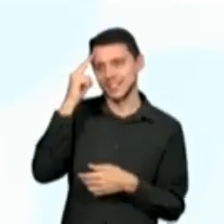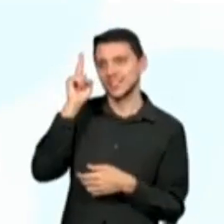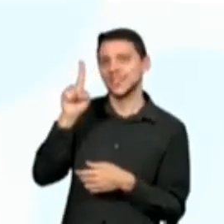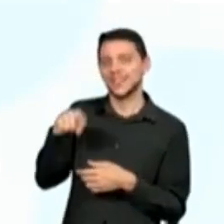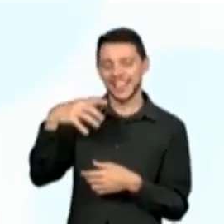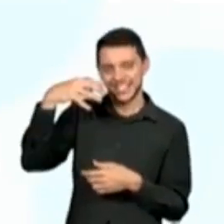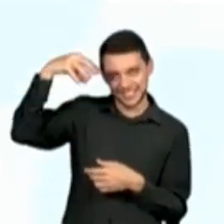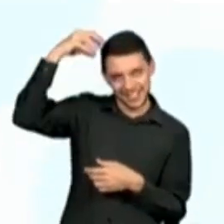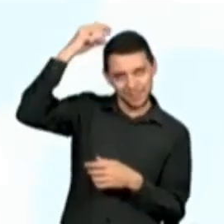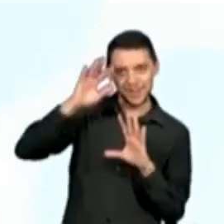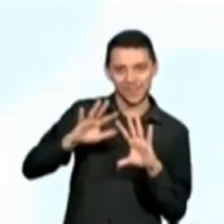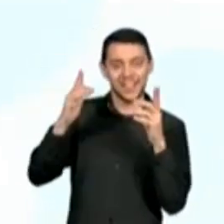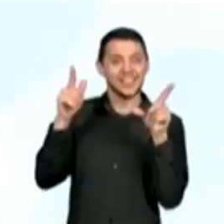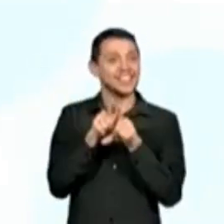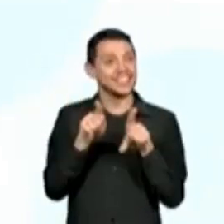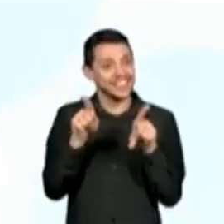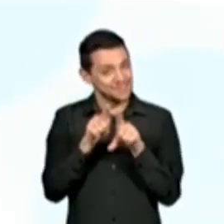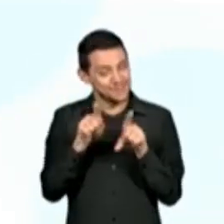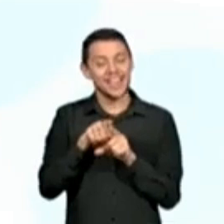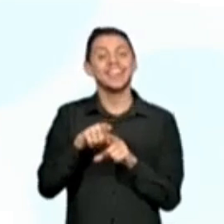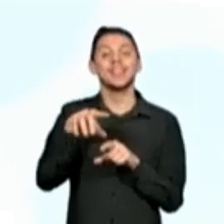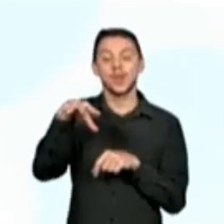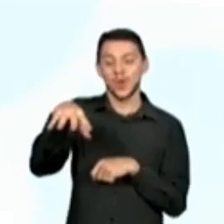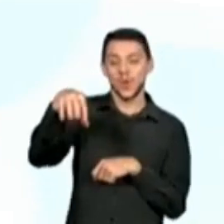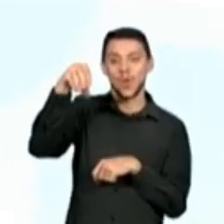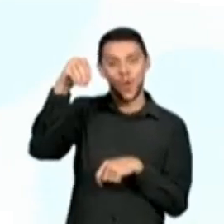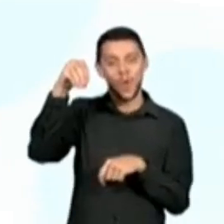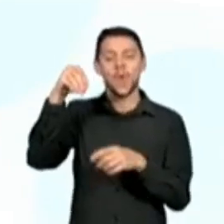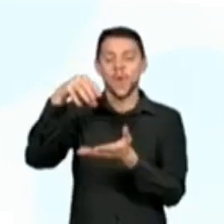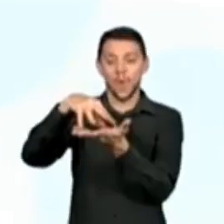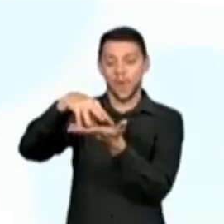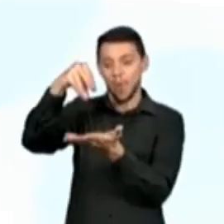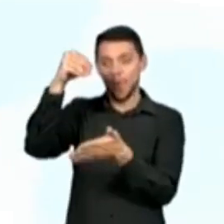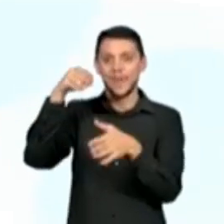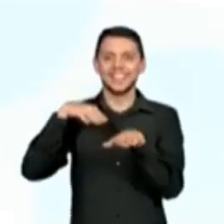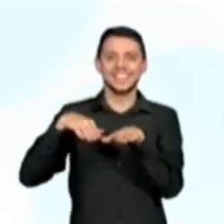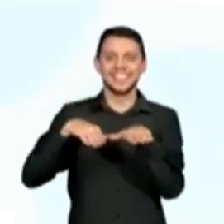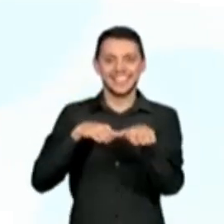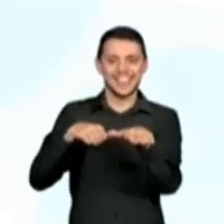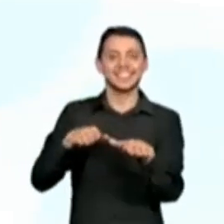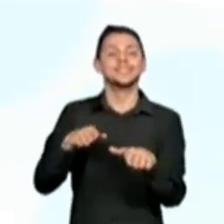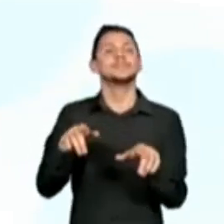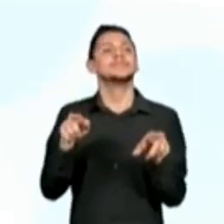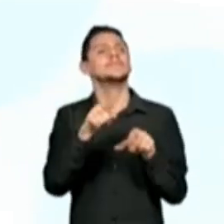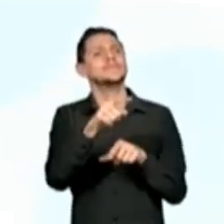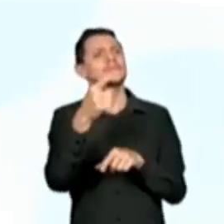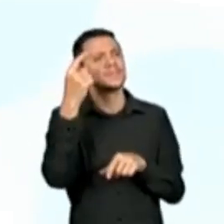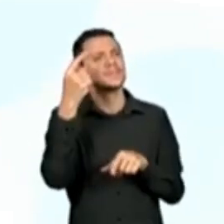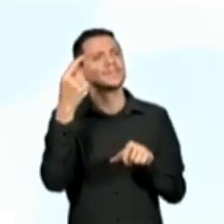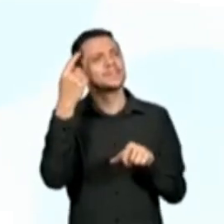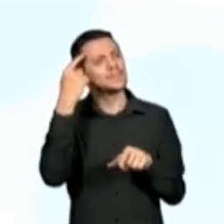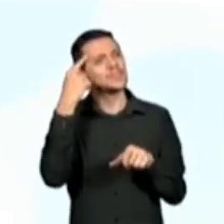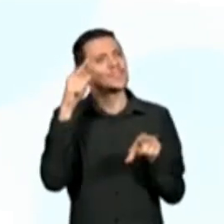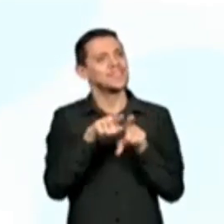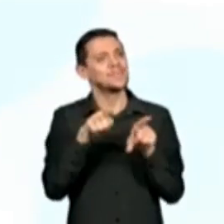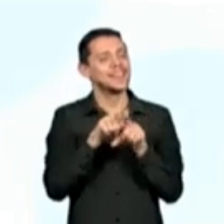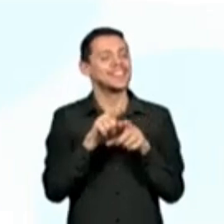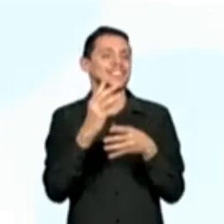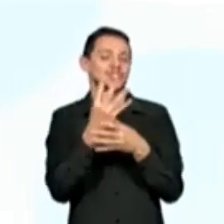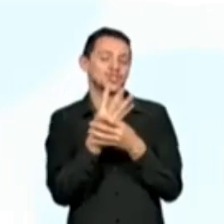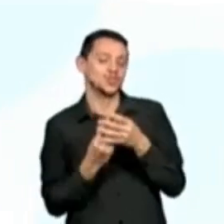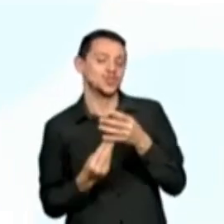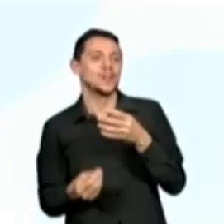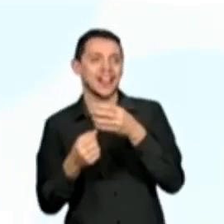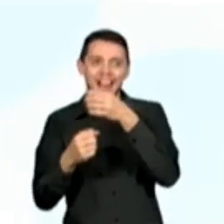pensou também no cone de trânsito. E você pensou na casquinha de sorvete. Pois é. Porque nada. Tá chegando a hora do almoço. A hora do almoço,